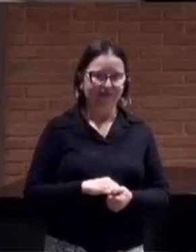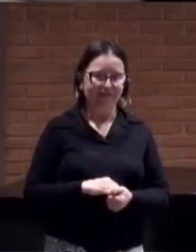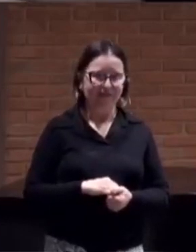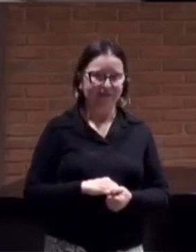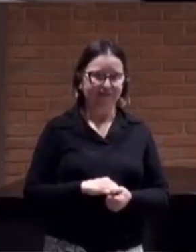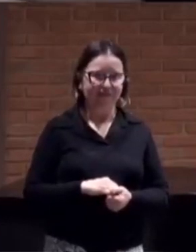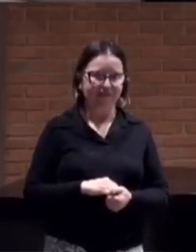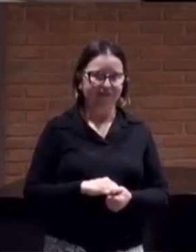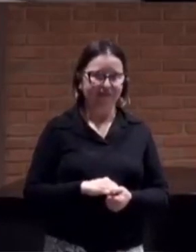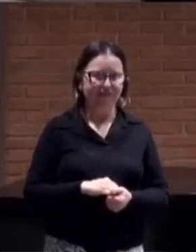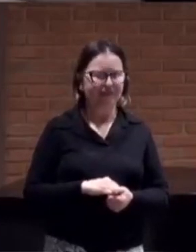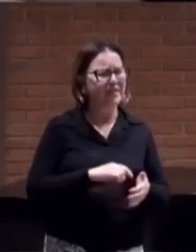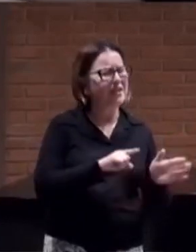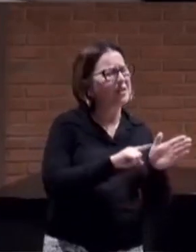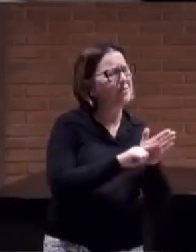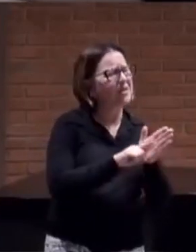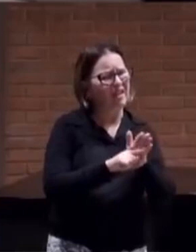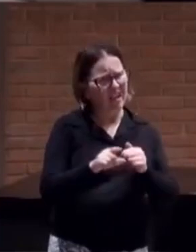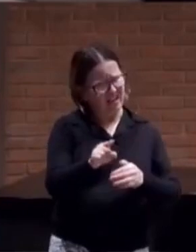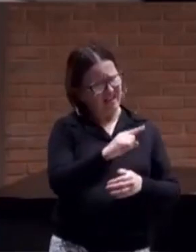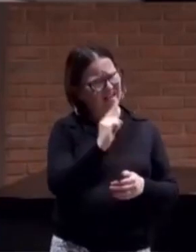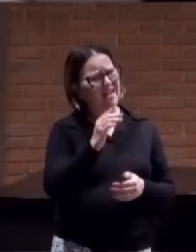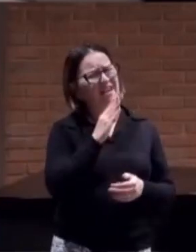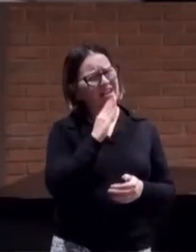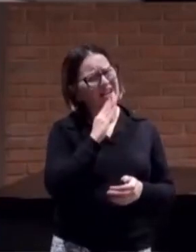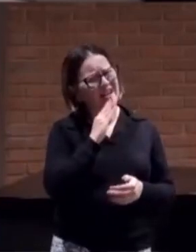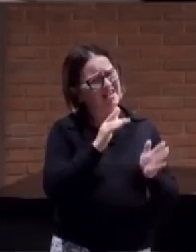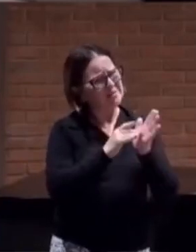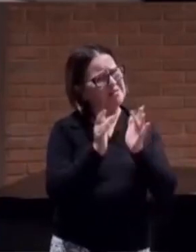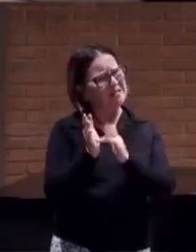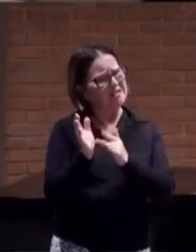Vamos fazer uma pergunta: será que nós conhecemos Jesus?